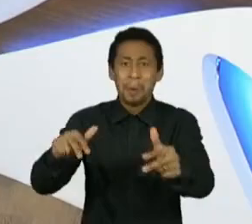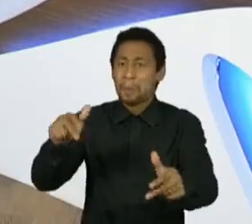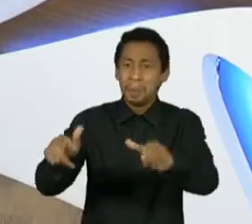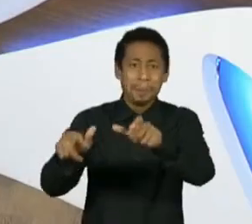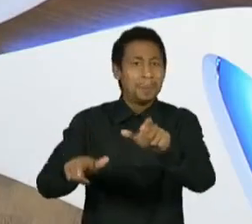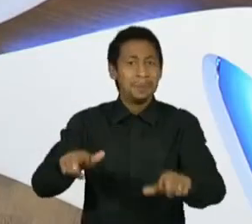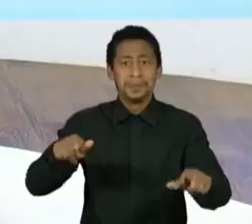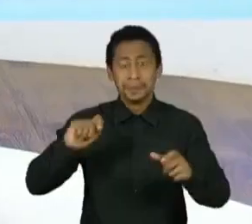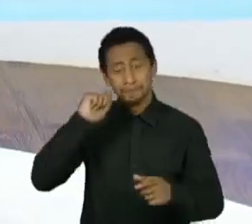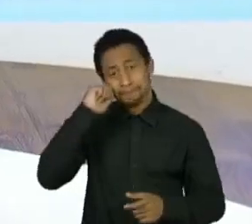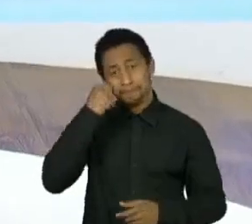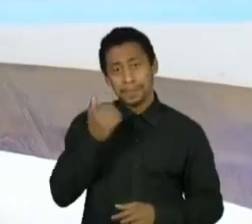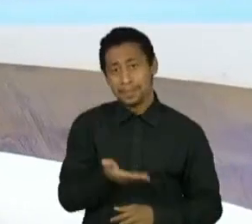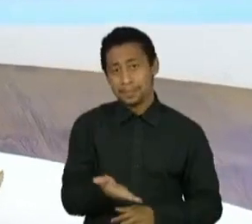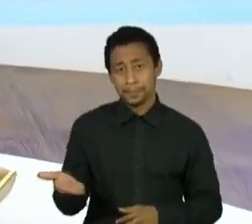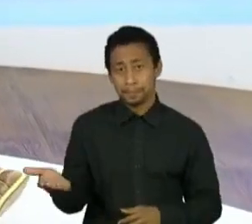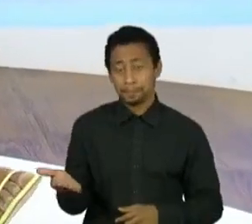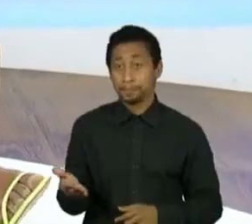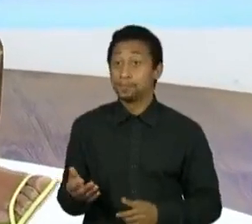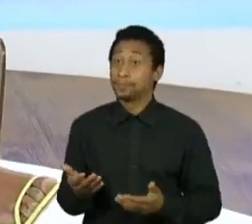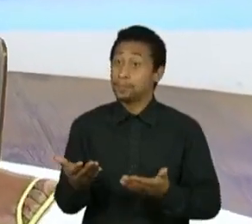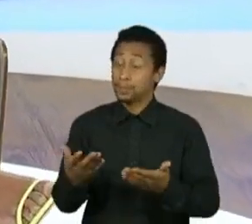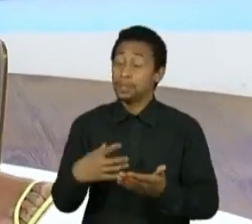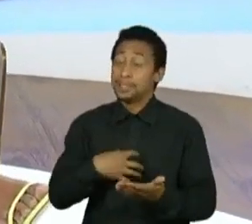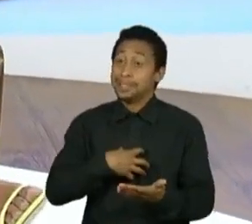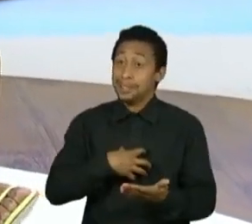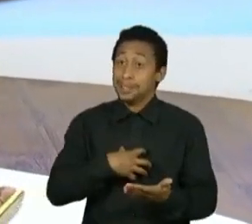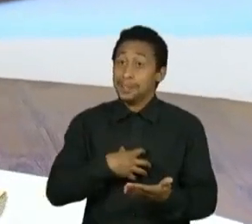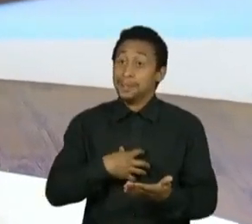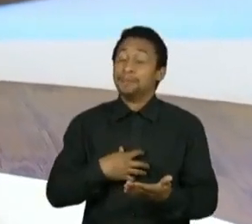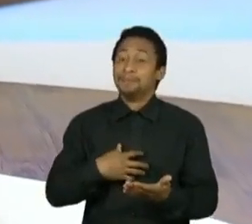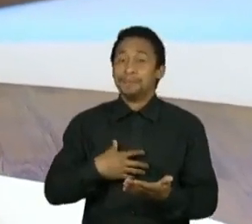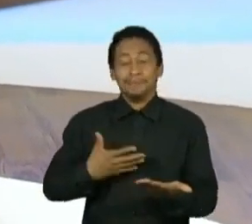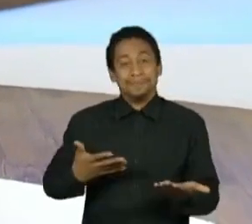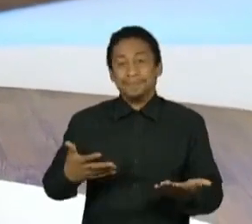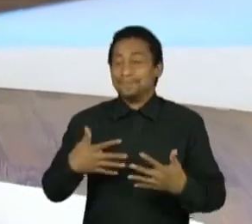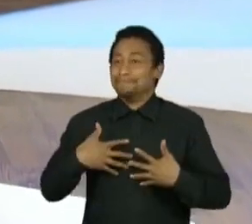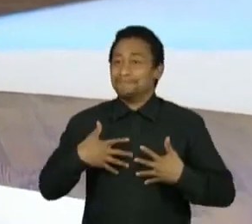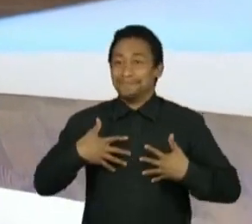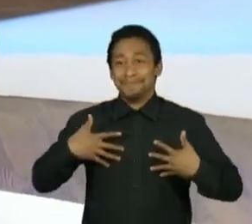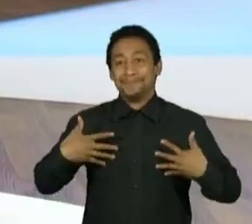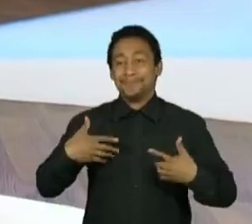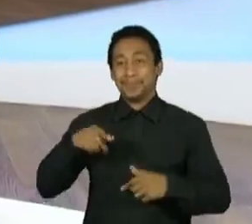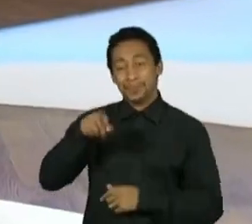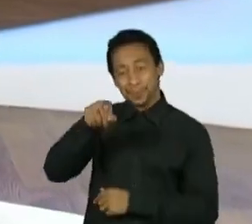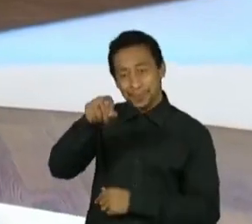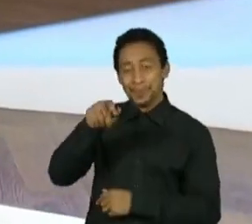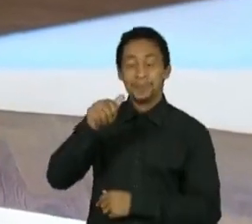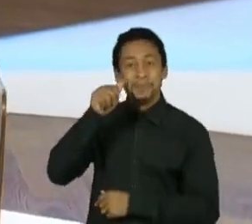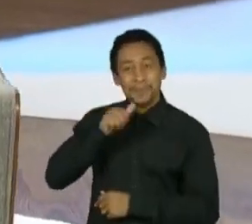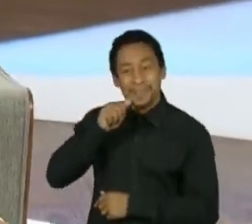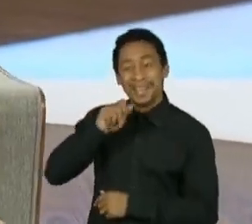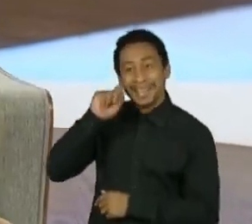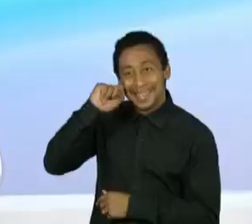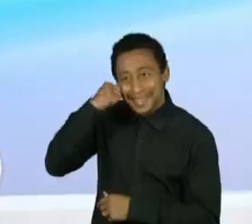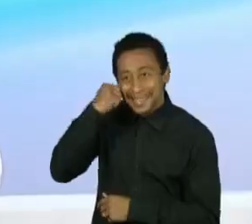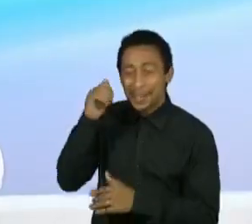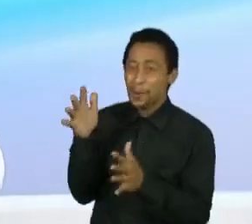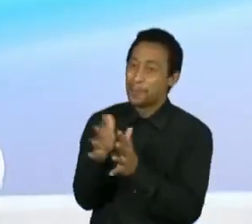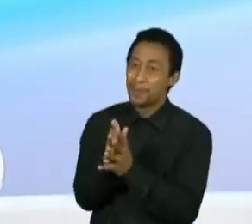preta. Primeiro dizer que é uma honra ter uma mulher negra na bancada tão maravilhosa como